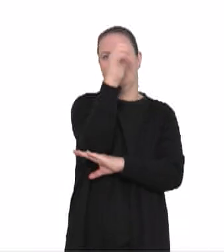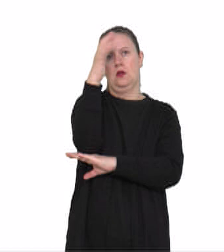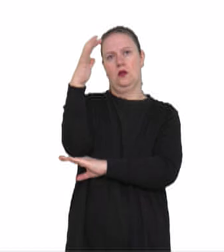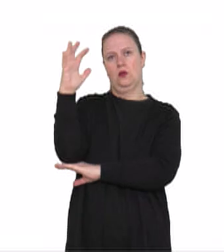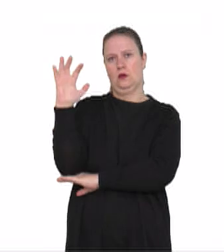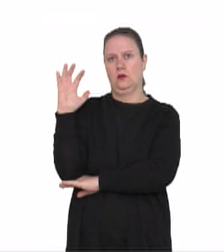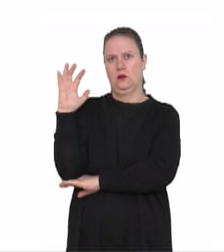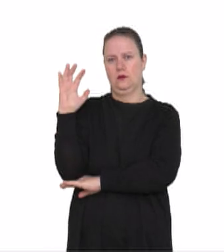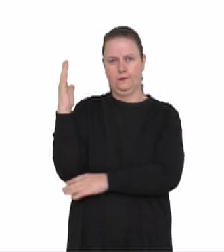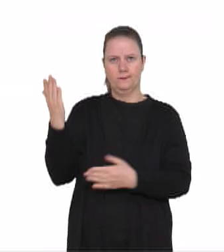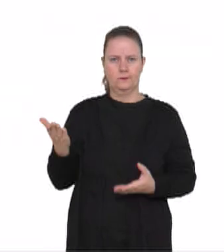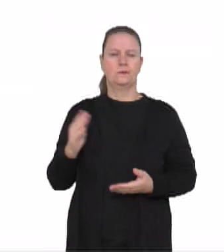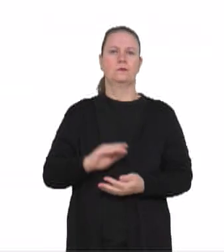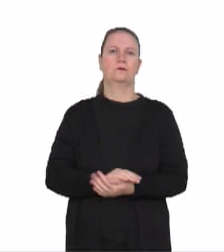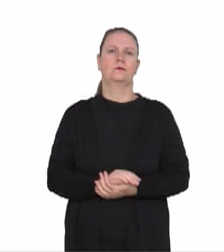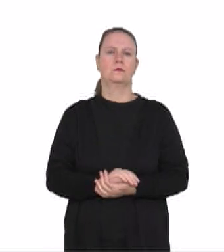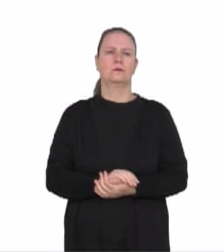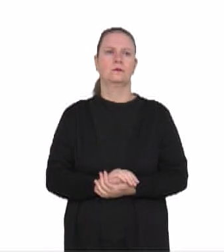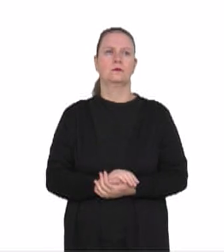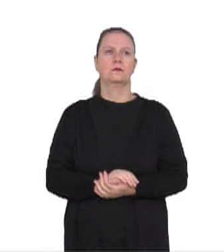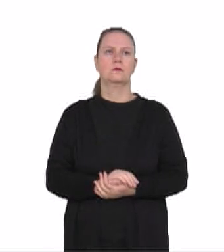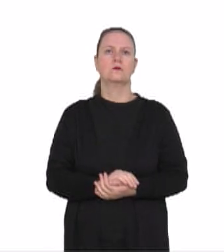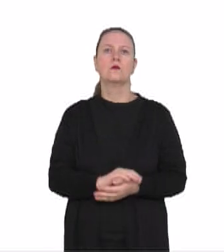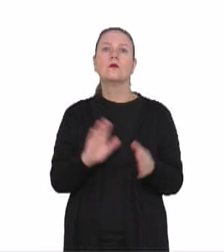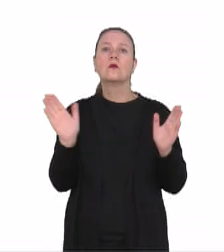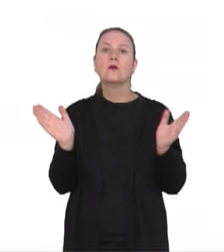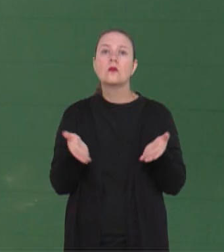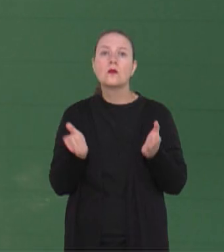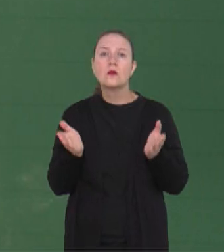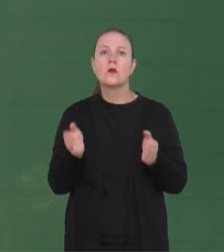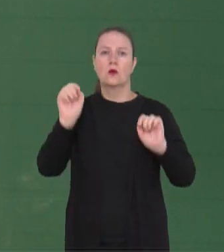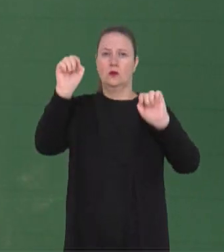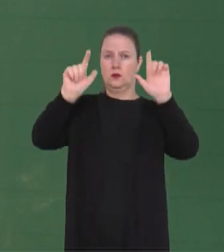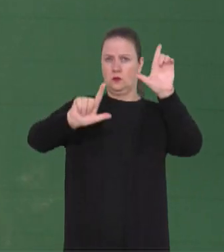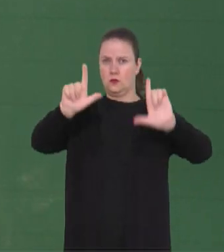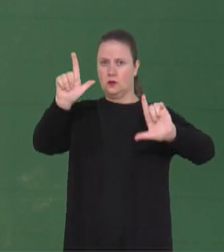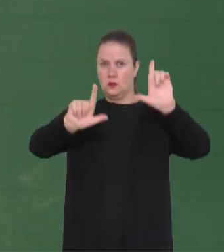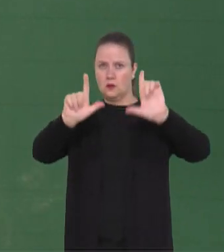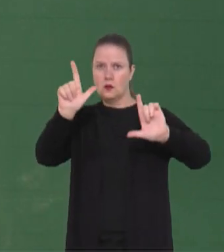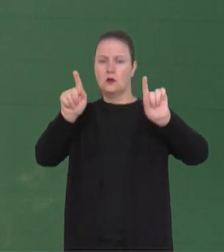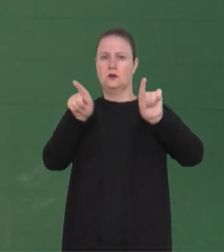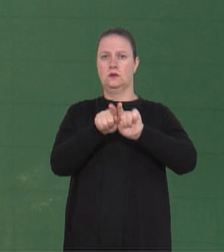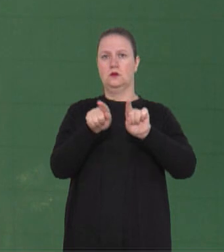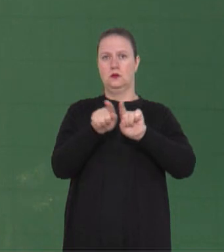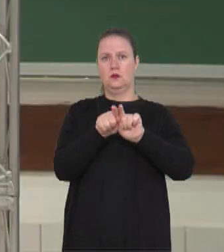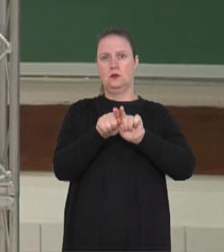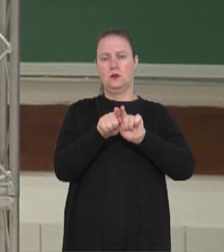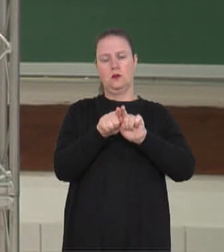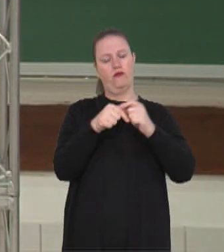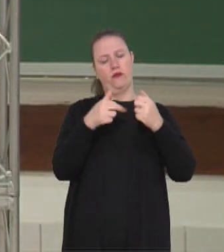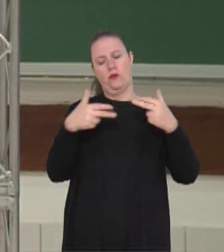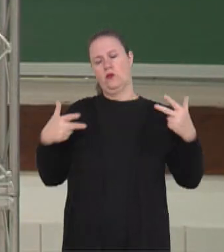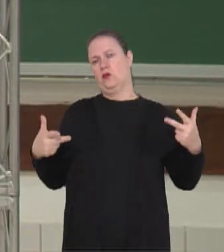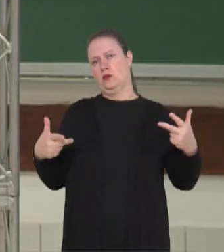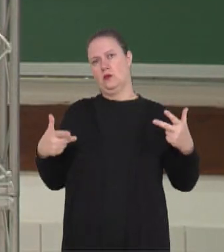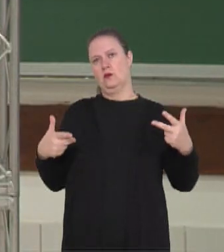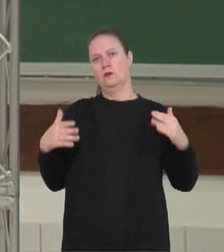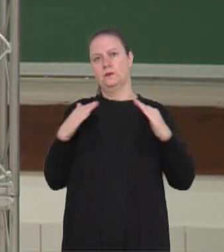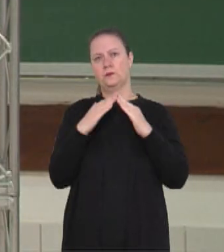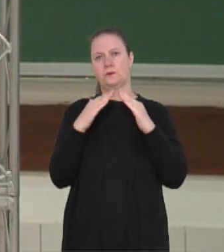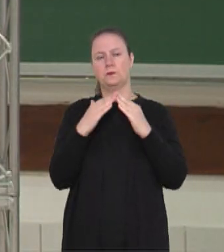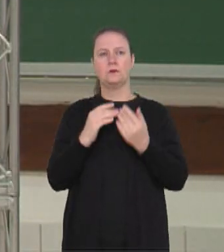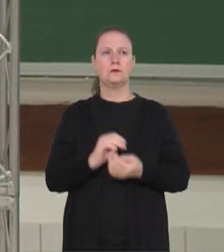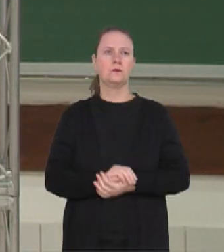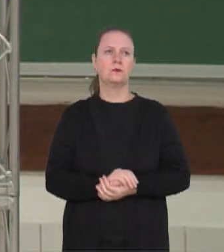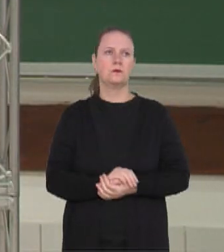personal entertainment equipment. Então, televisões e aparelhos de entretenimento pessoal. O primeiro,